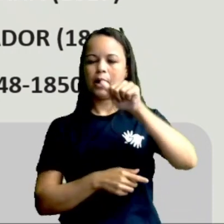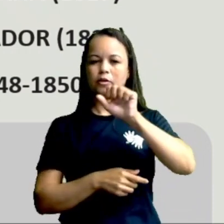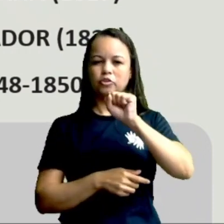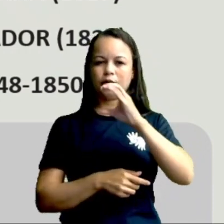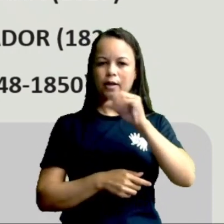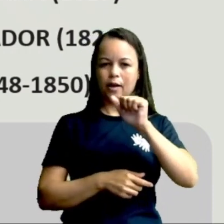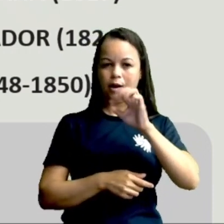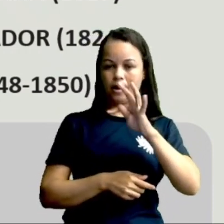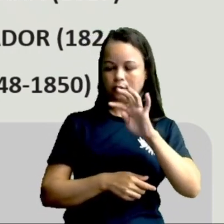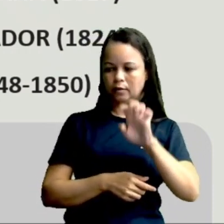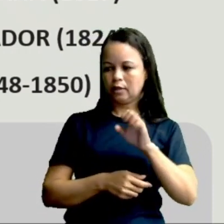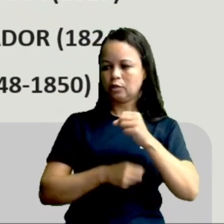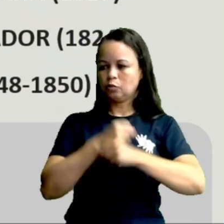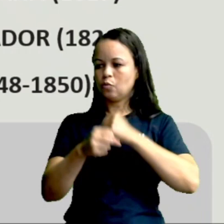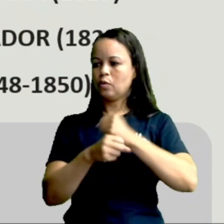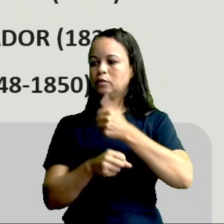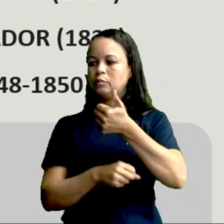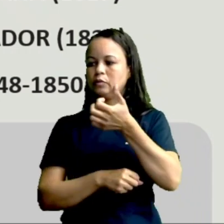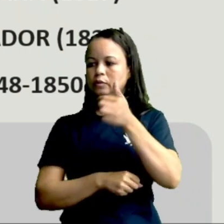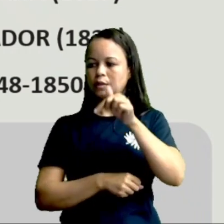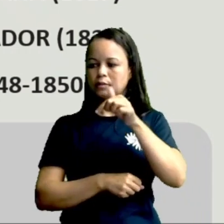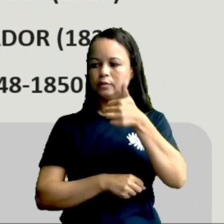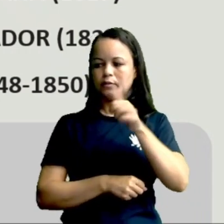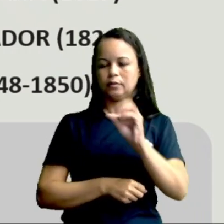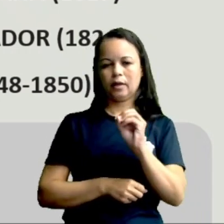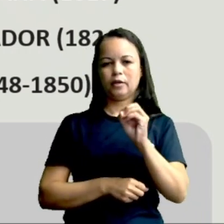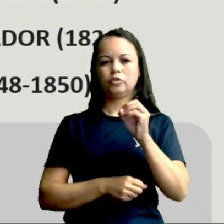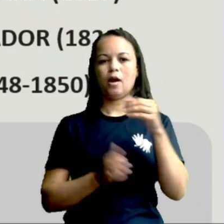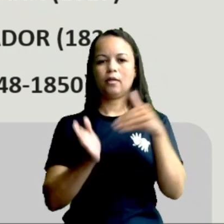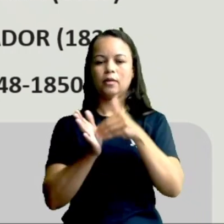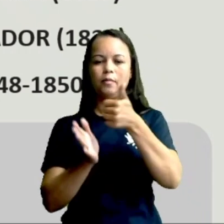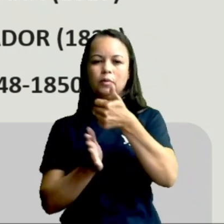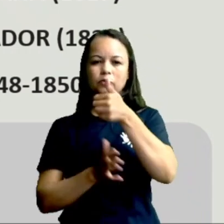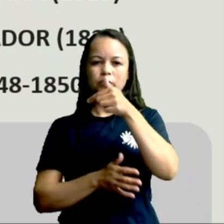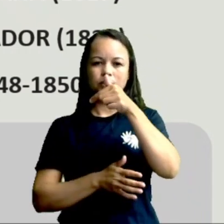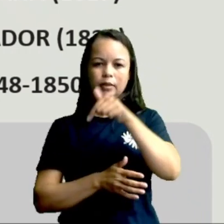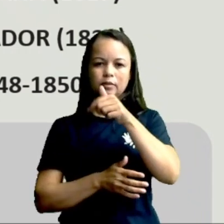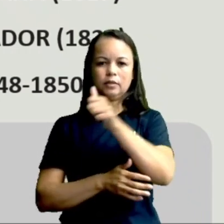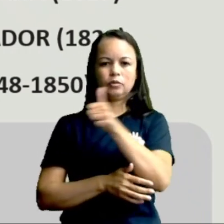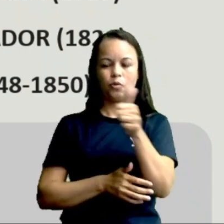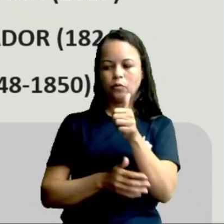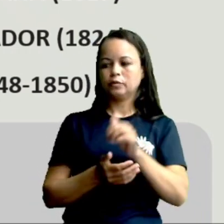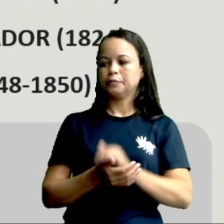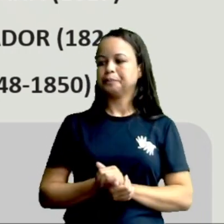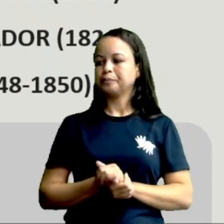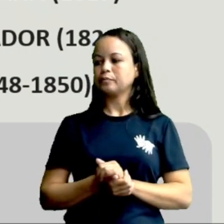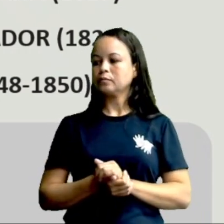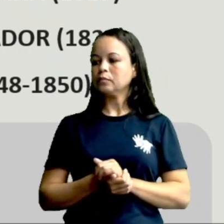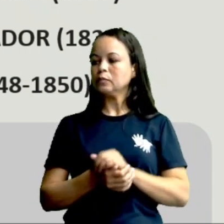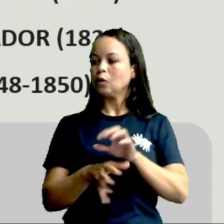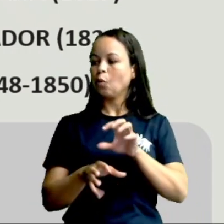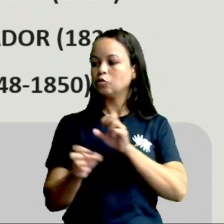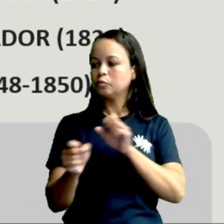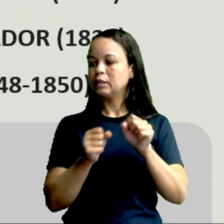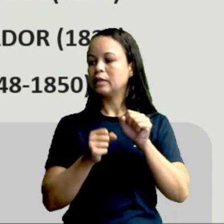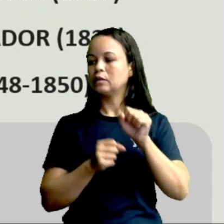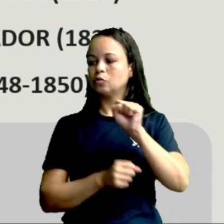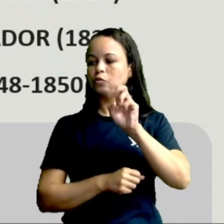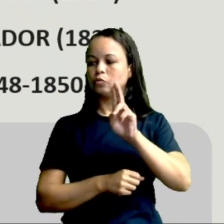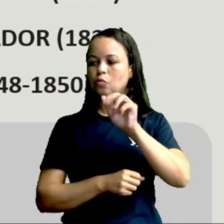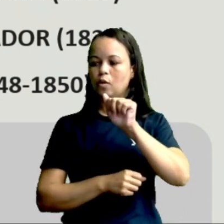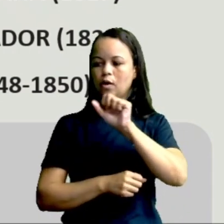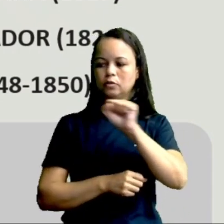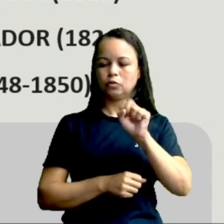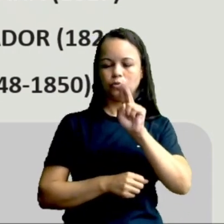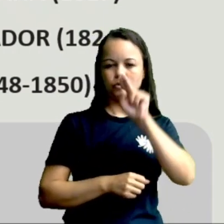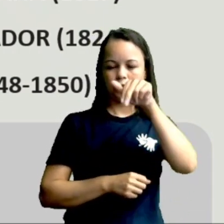a 1711. Conspiração dos Suessunas, que foi de 1801. Revolução Pernambucana, que foi